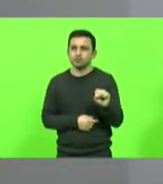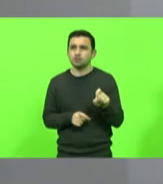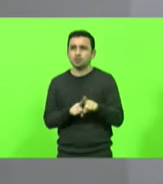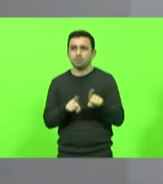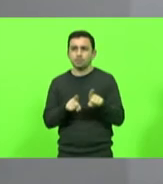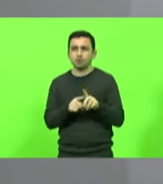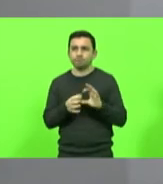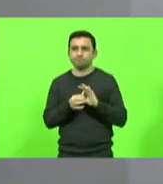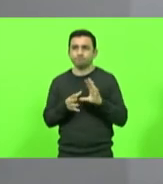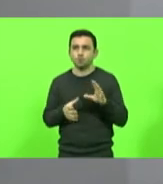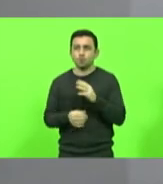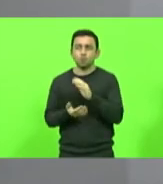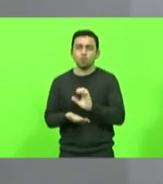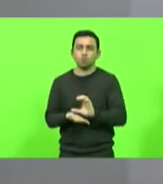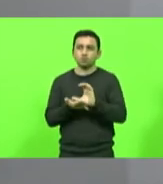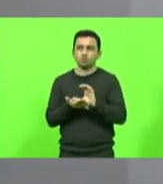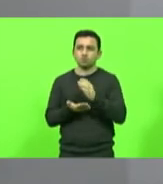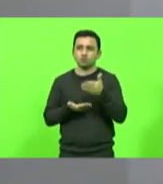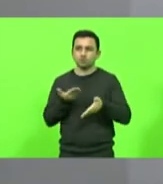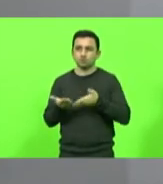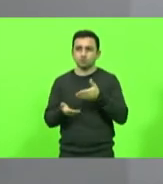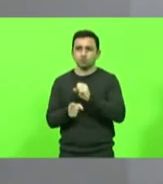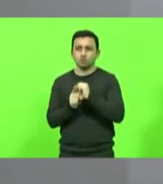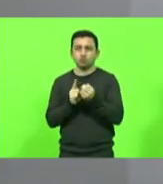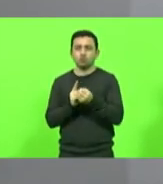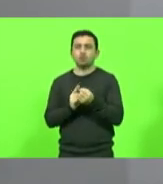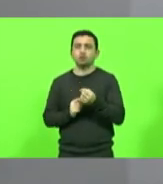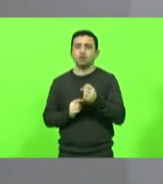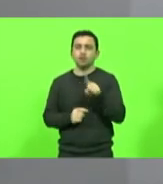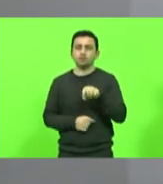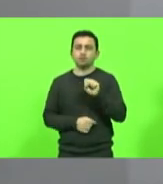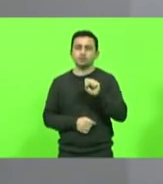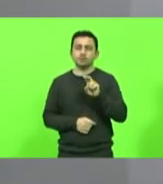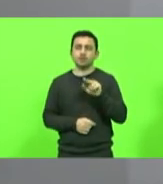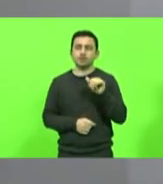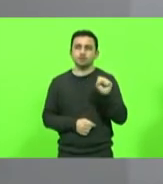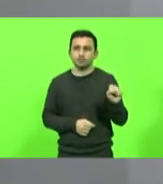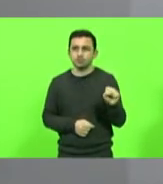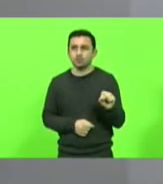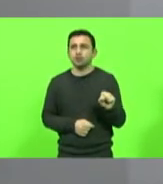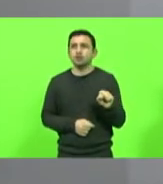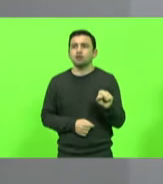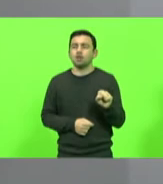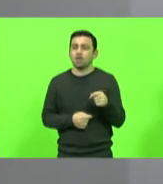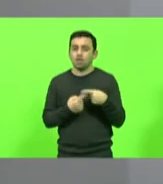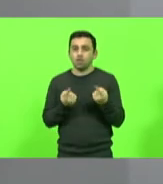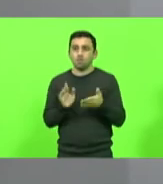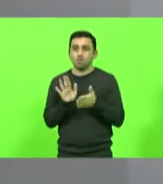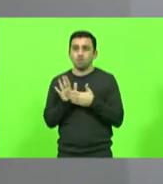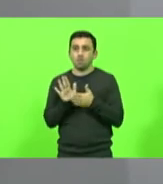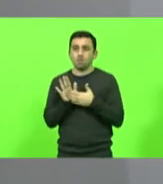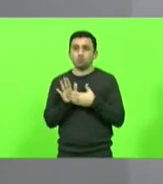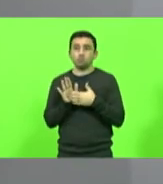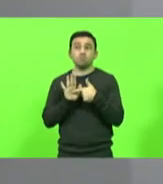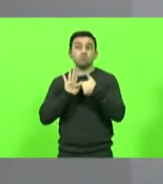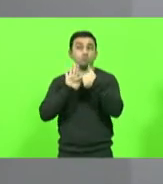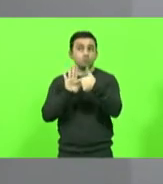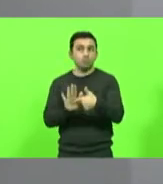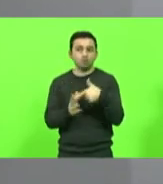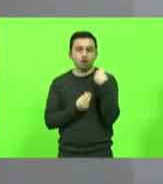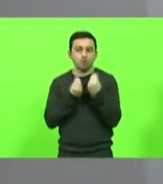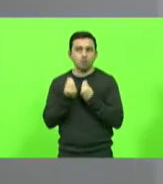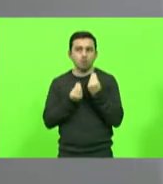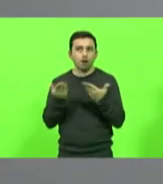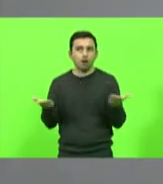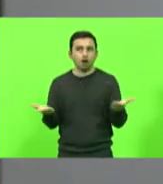Conselho Estadual de Assistência Social, o SES, tem o propósito de apresentar o cenário da situação